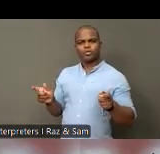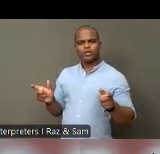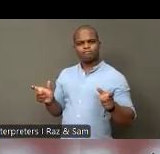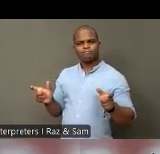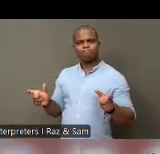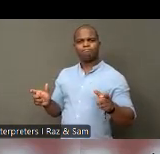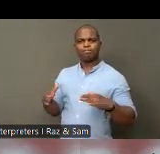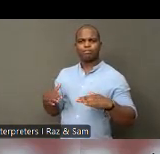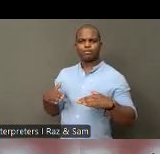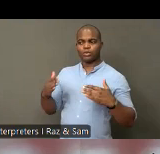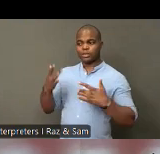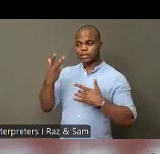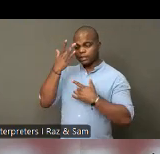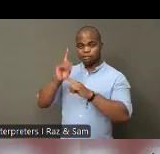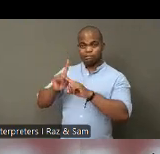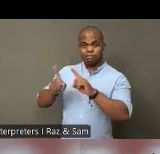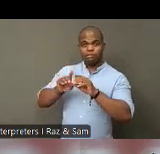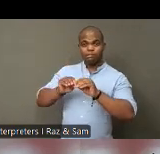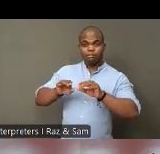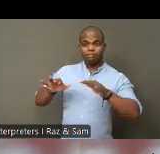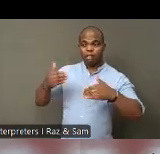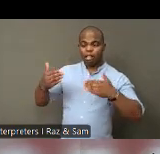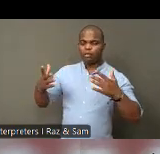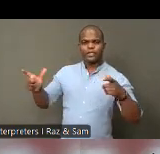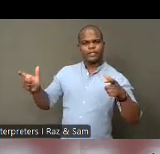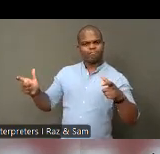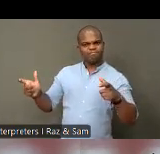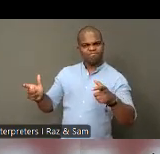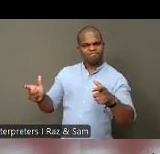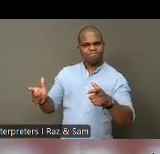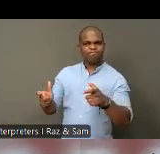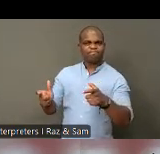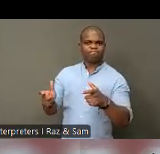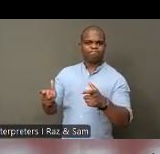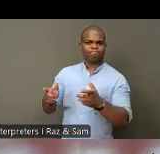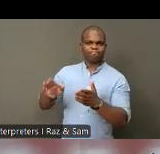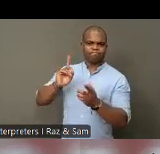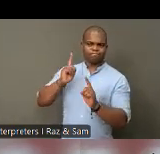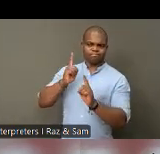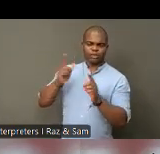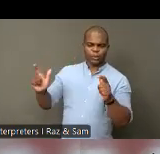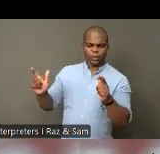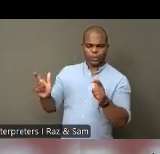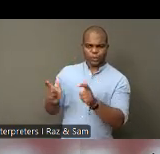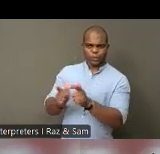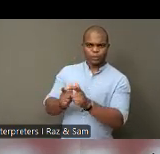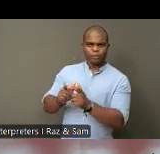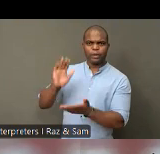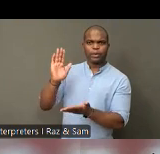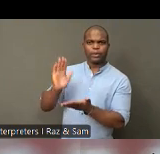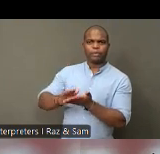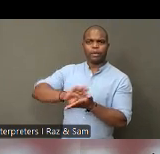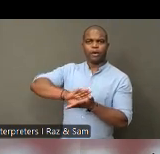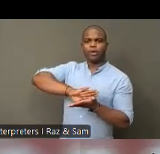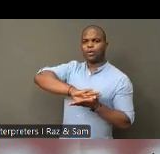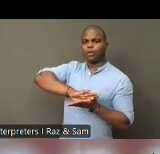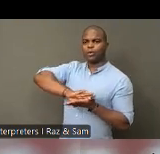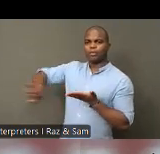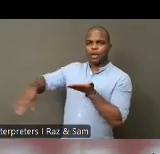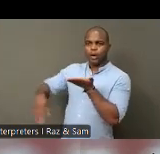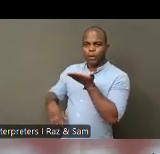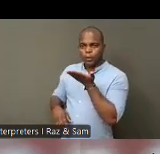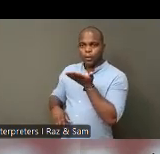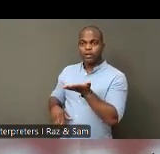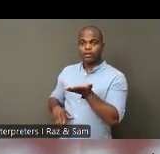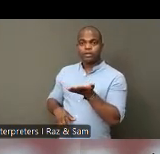de várias doenças. Algumas delas não se dão mão em mão para a erradicação, mas